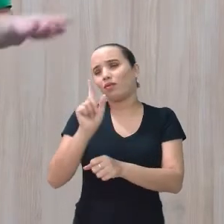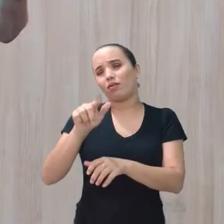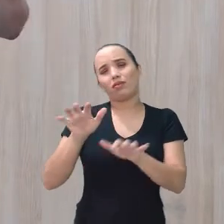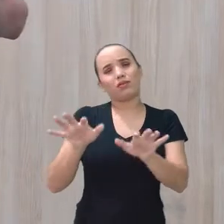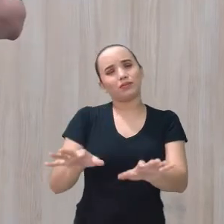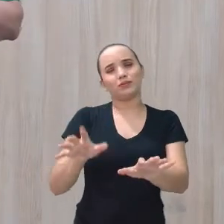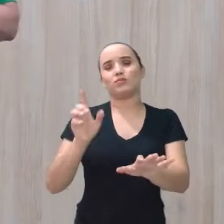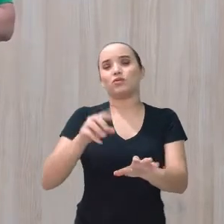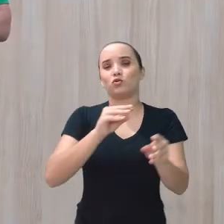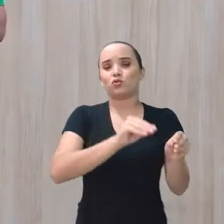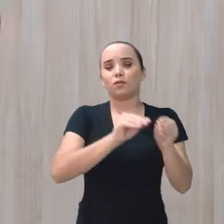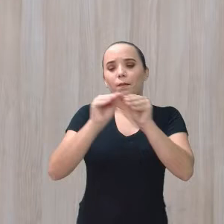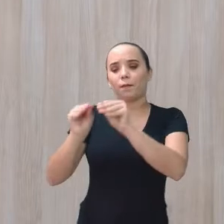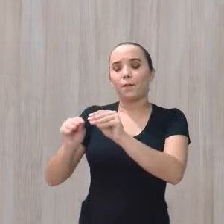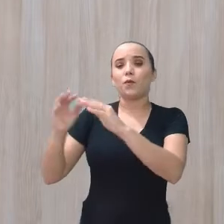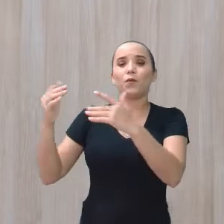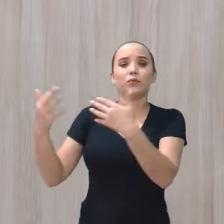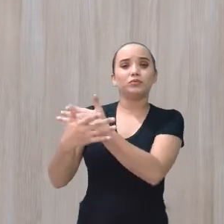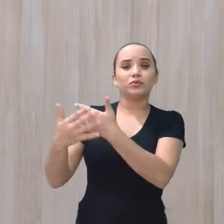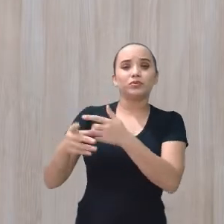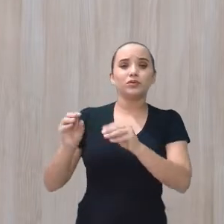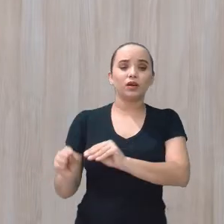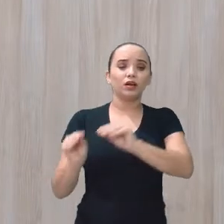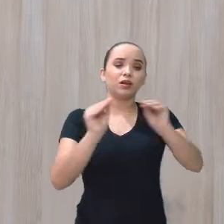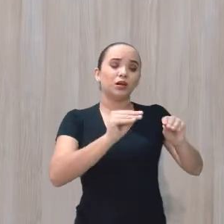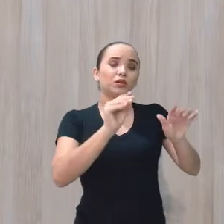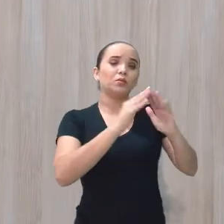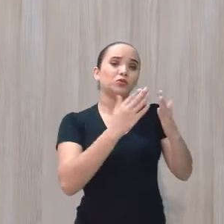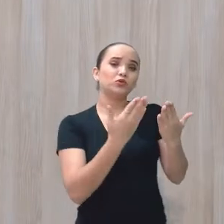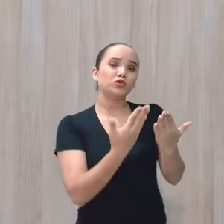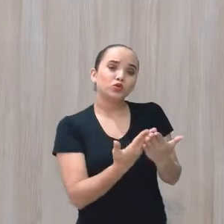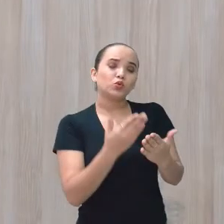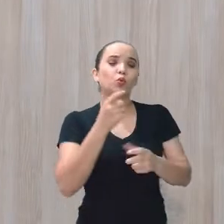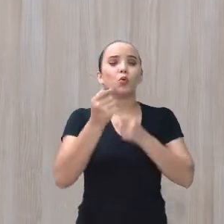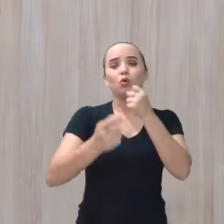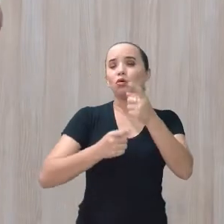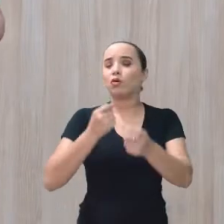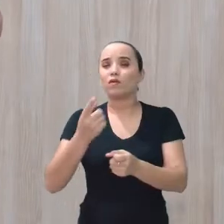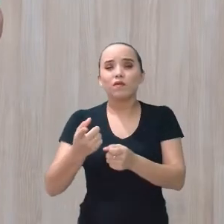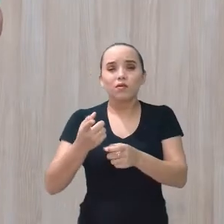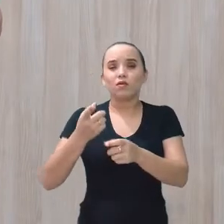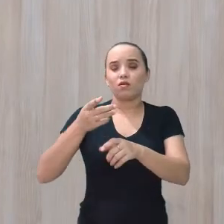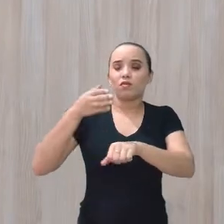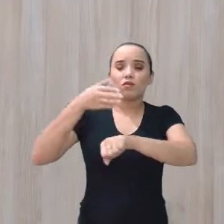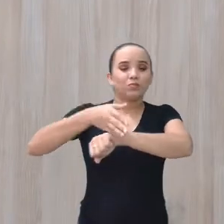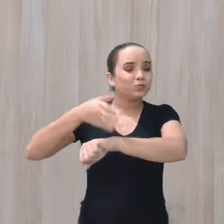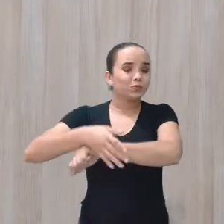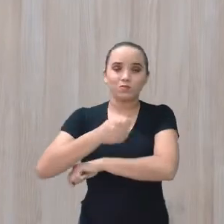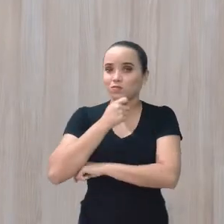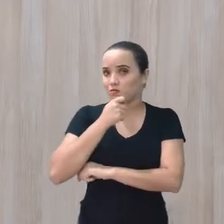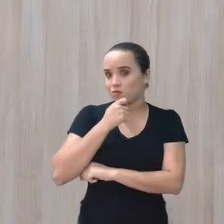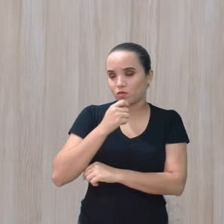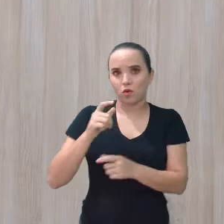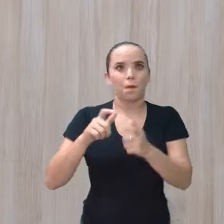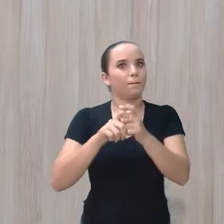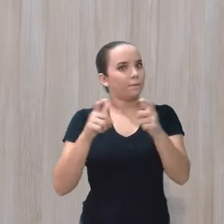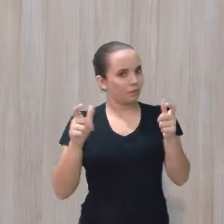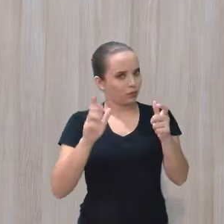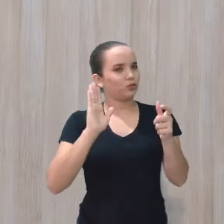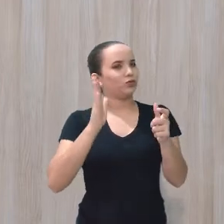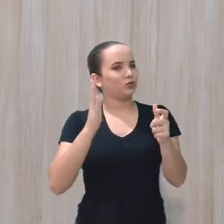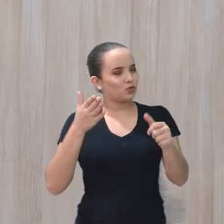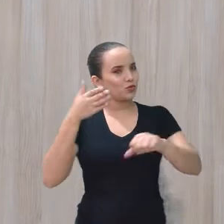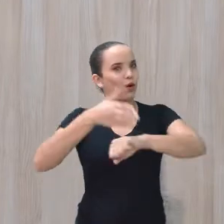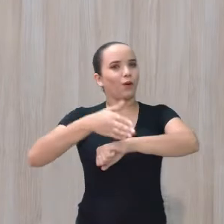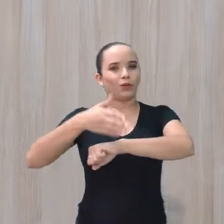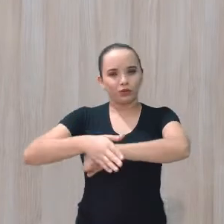cidade, às vezes de escola, estamos sendo enturmados, que muitos já foram e temos o